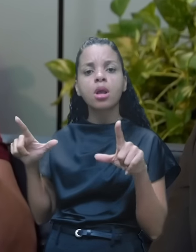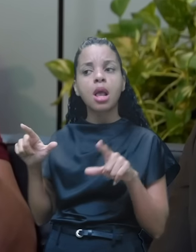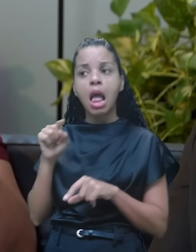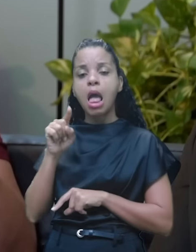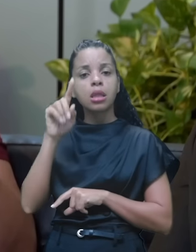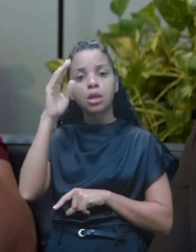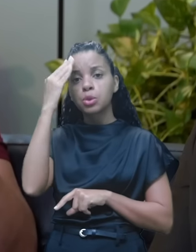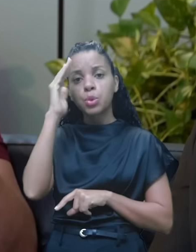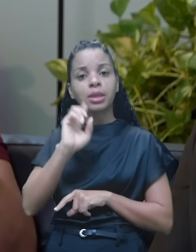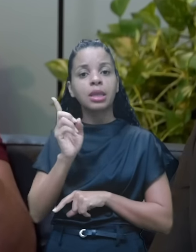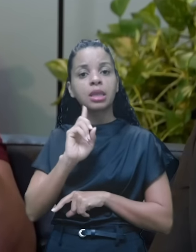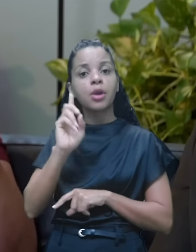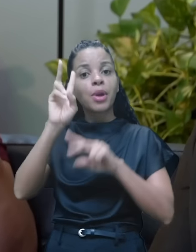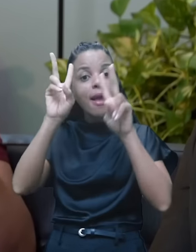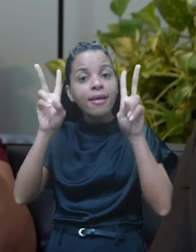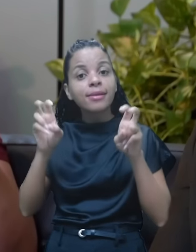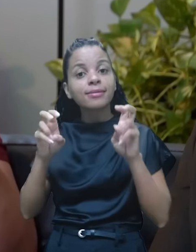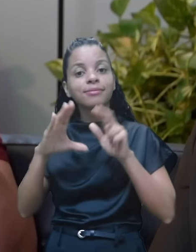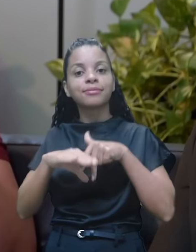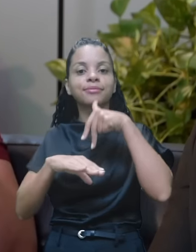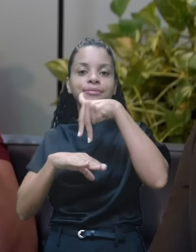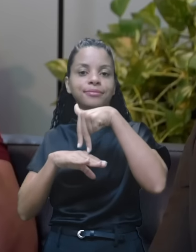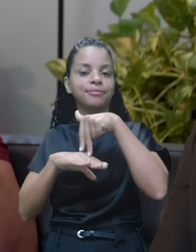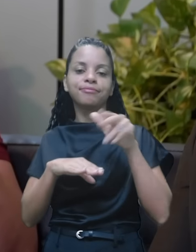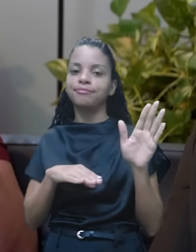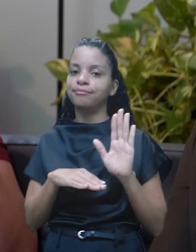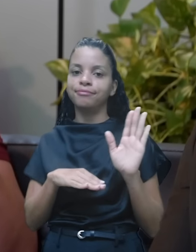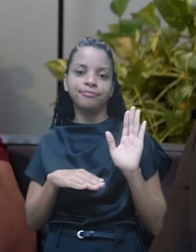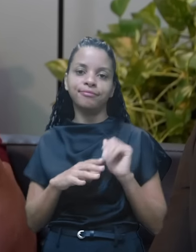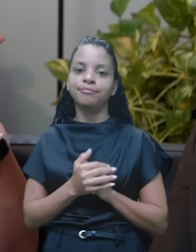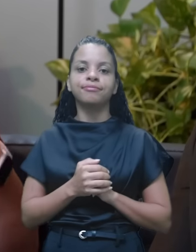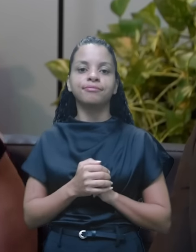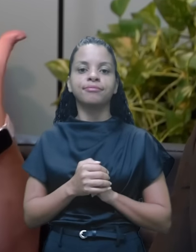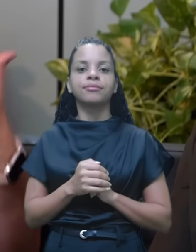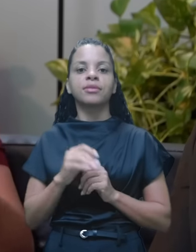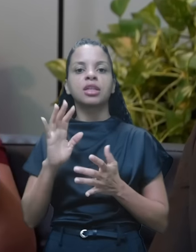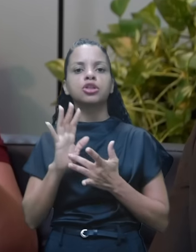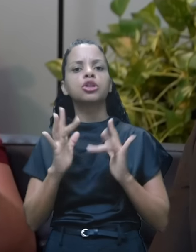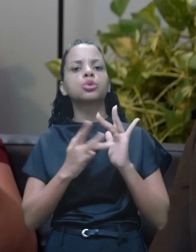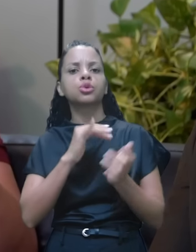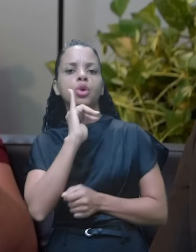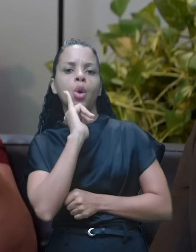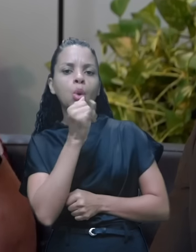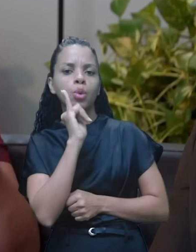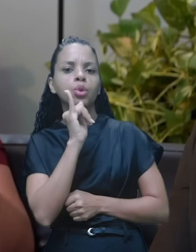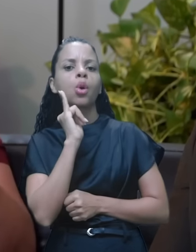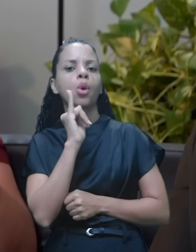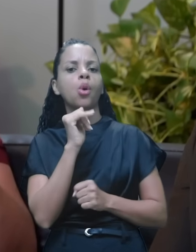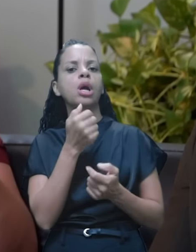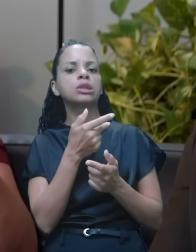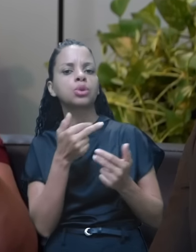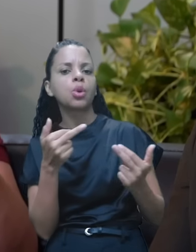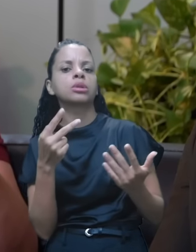havia ressuscitado. Como eu já disse antes, em outra lição, eles sabiam, Jesus havia contado para eles o que